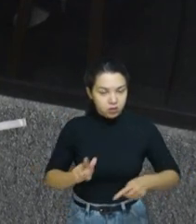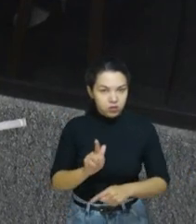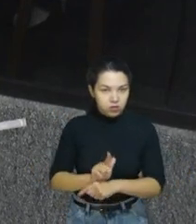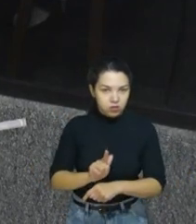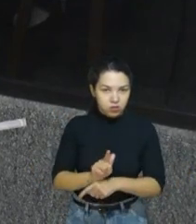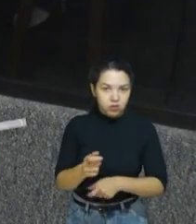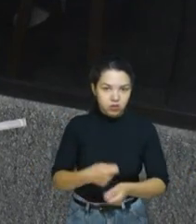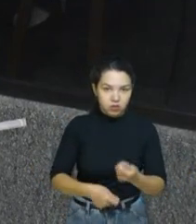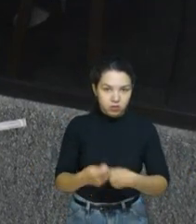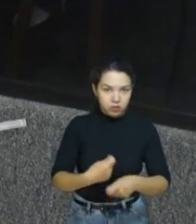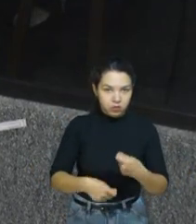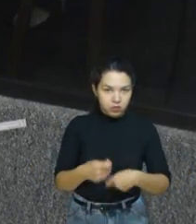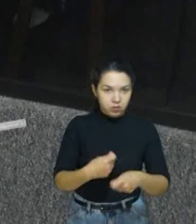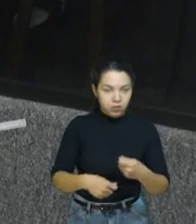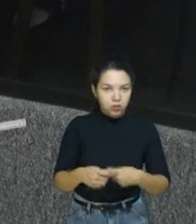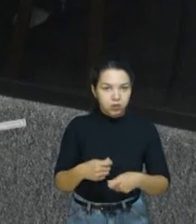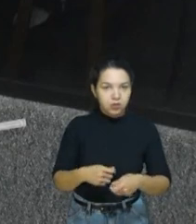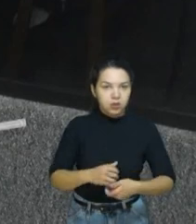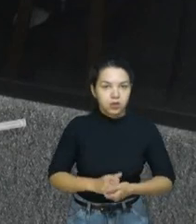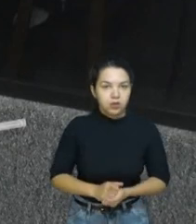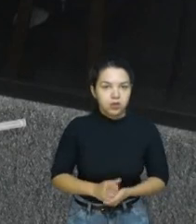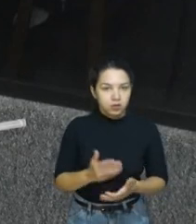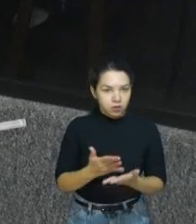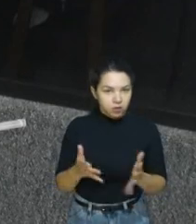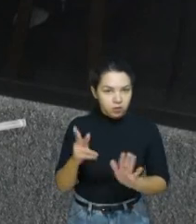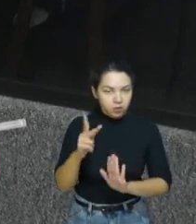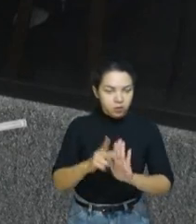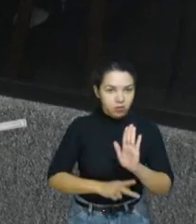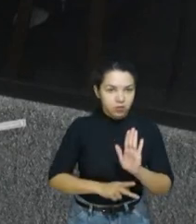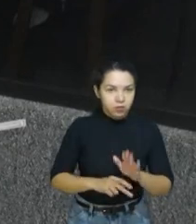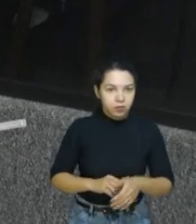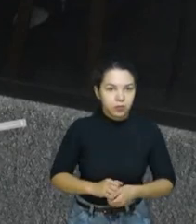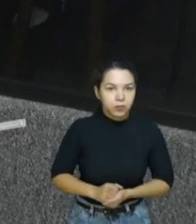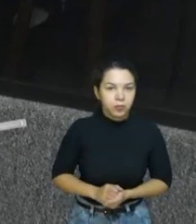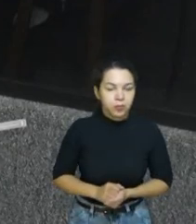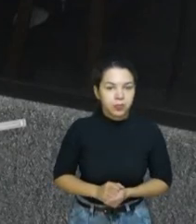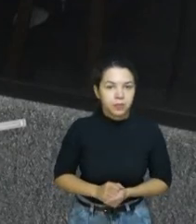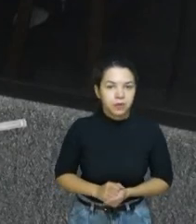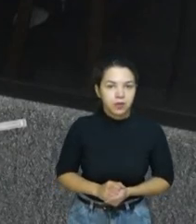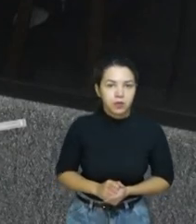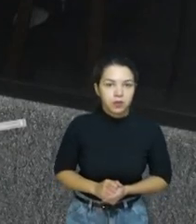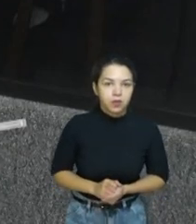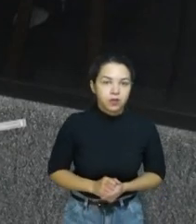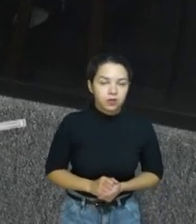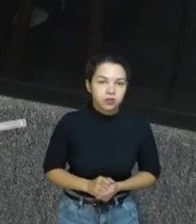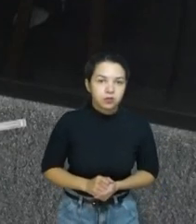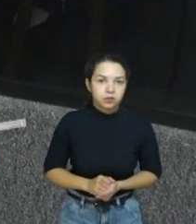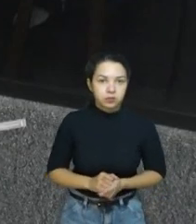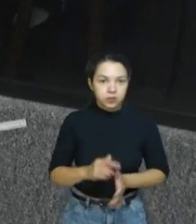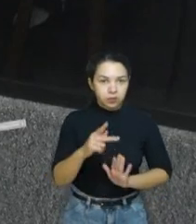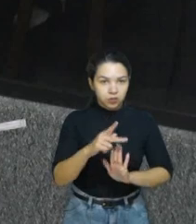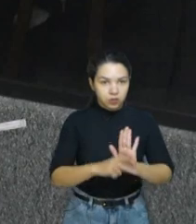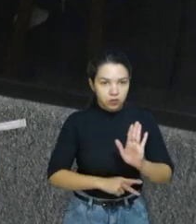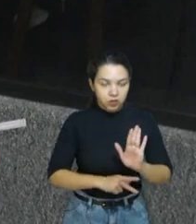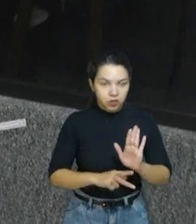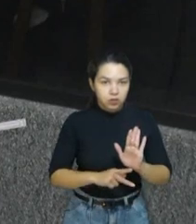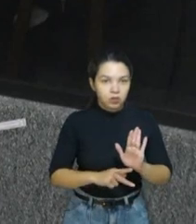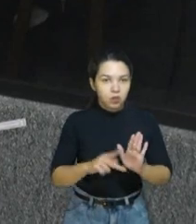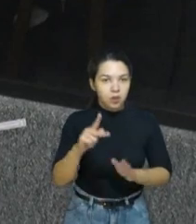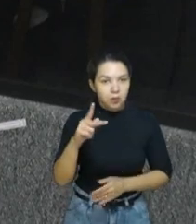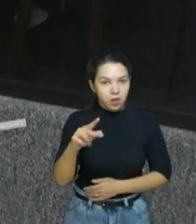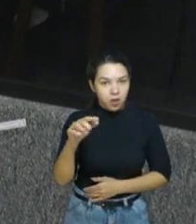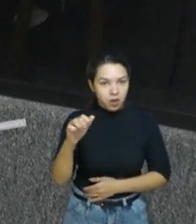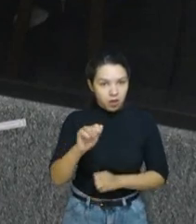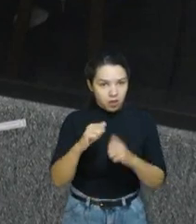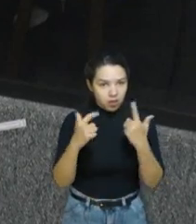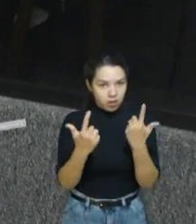gestão econômica na realização desses projetos. O projeto Pedalesc é um projeto que tem por